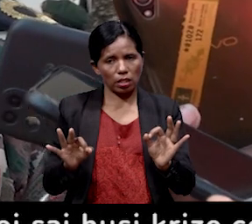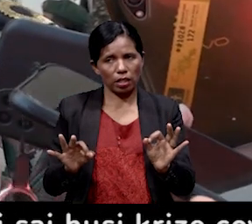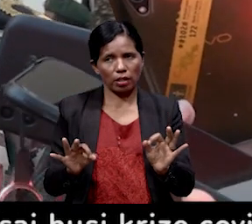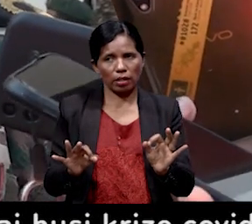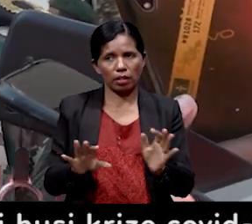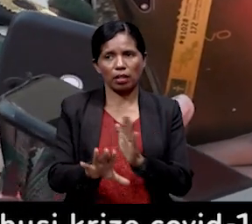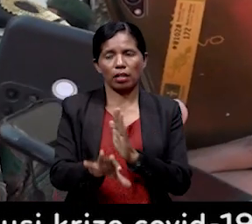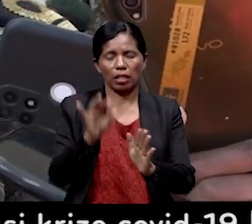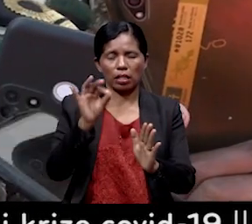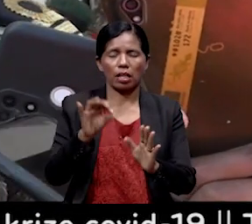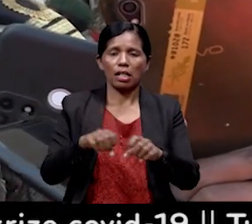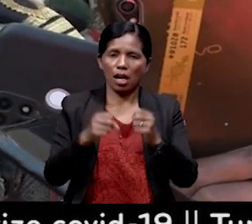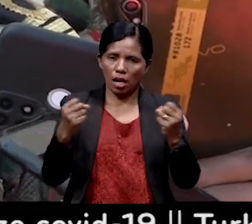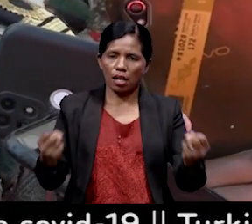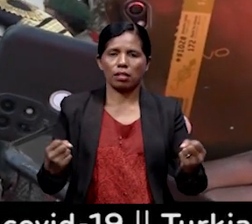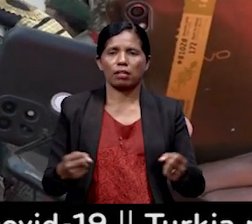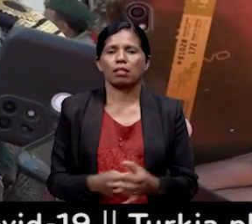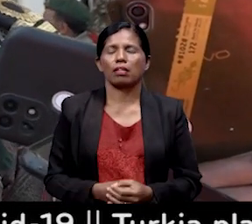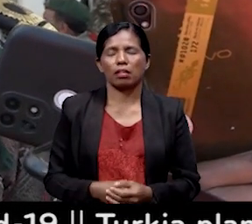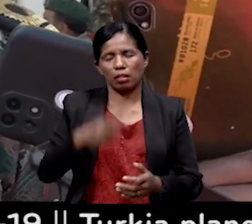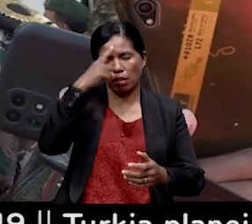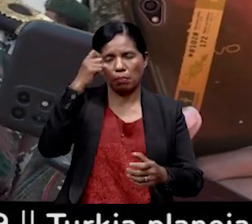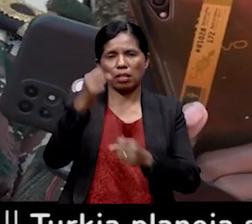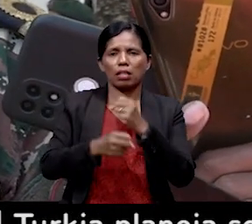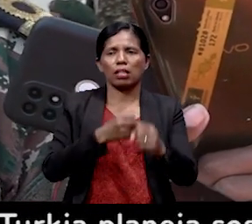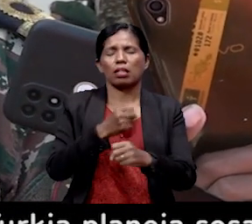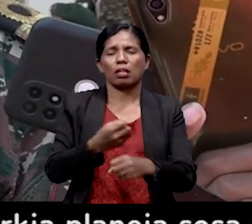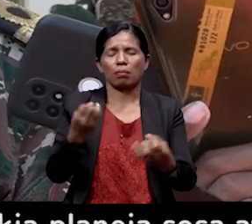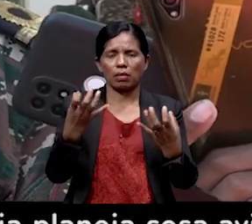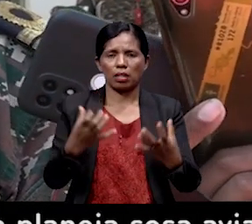minha reta sofre. Também de né, quase que tinha um barato.